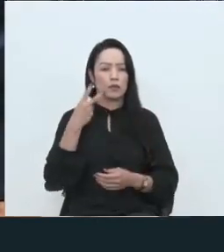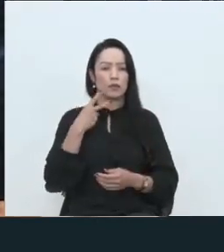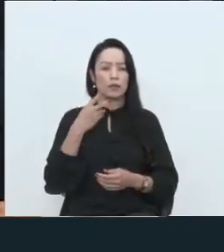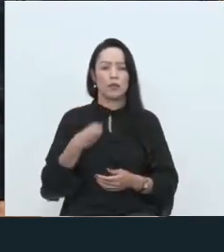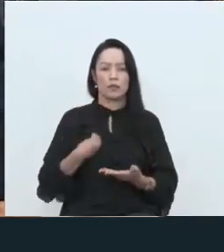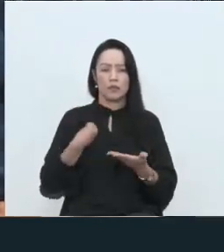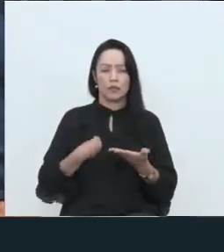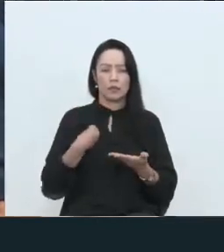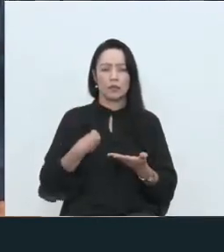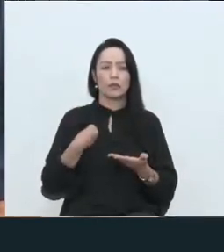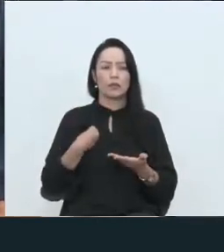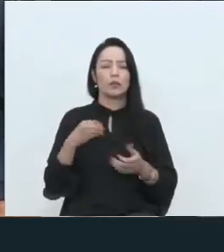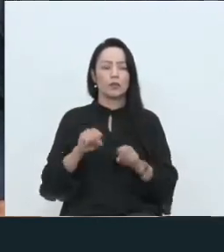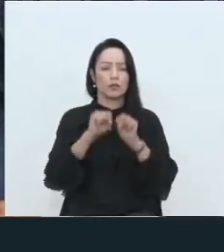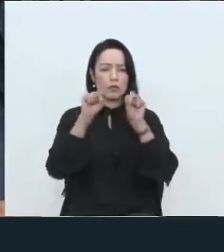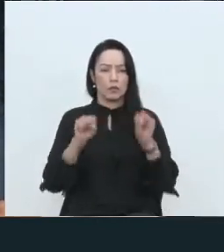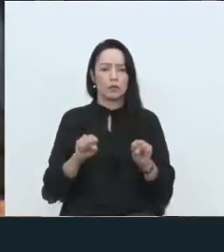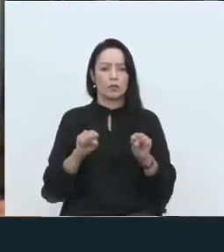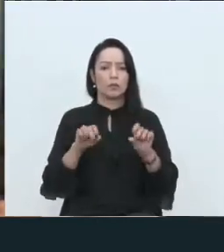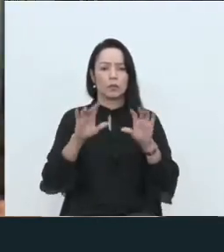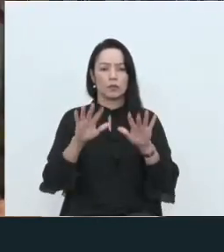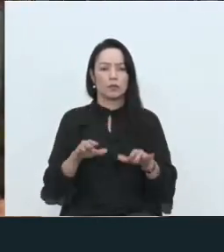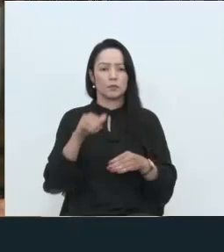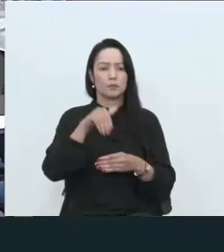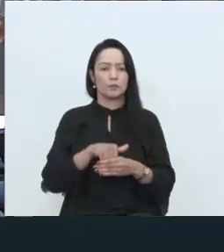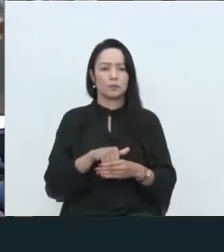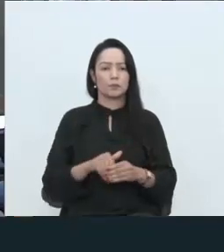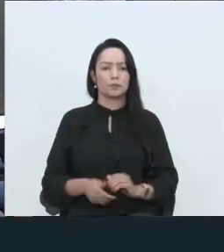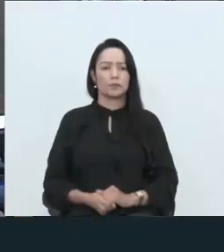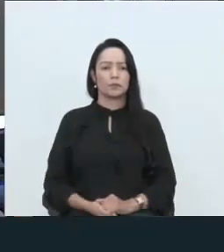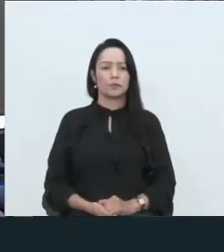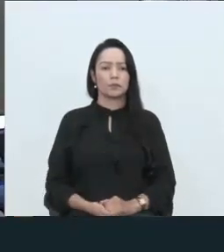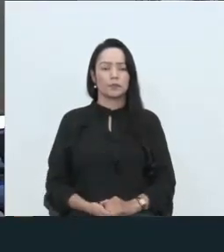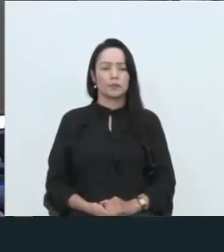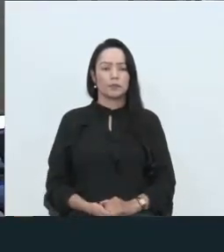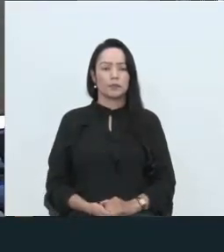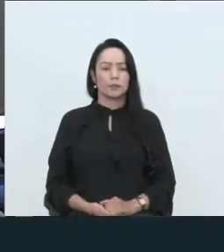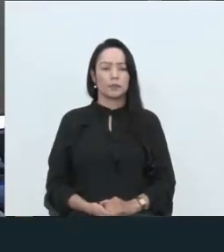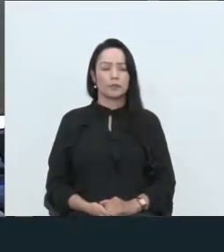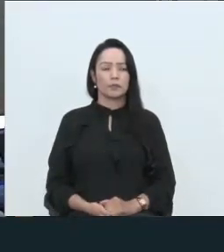suas presenças nos terminais eletrônicos.